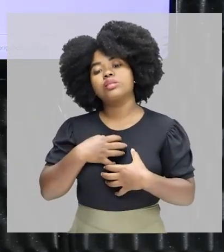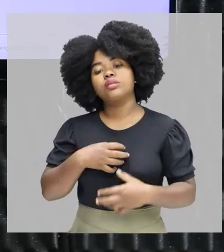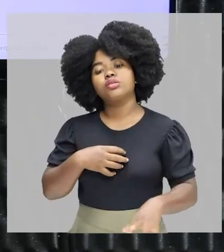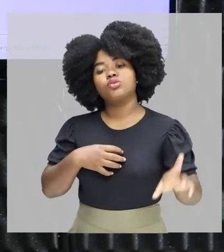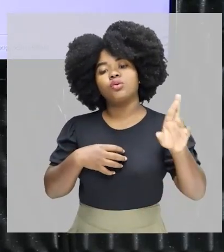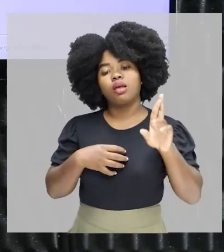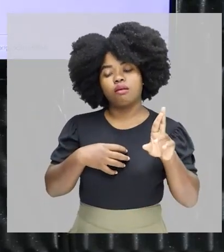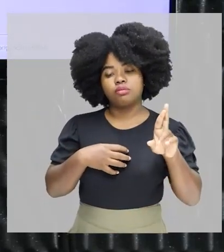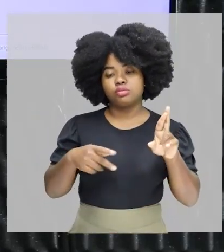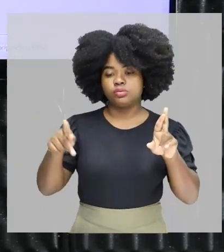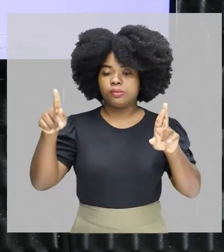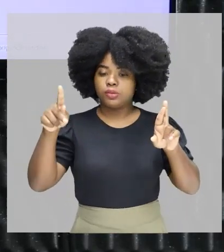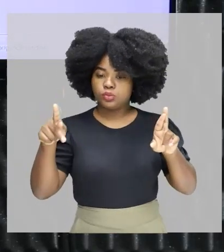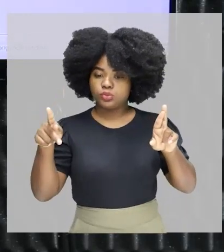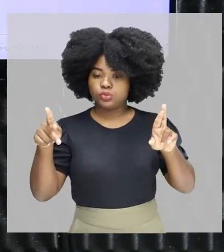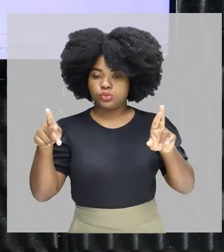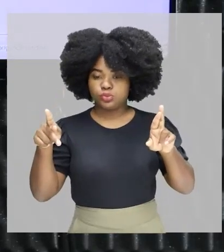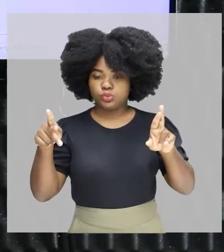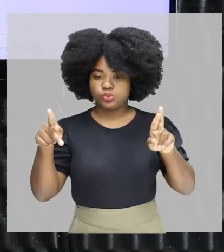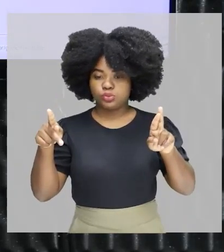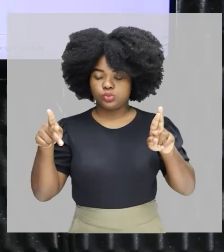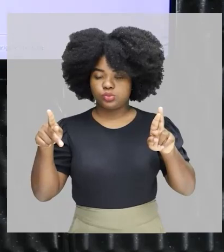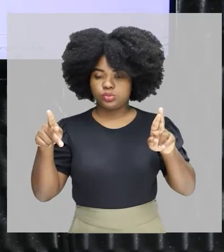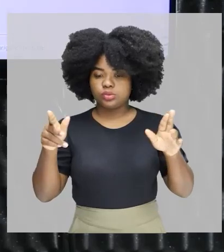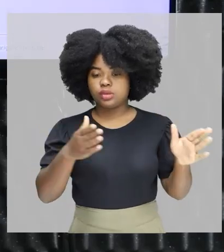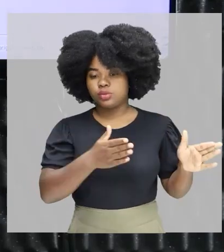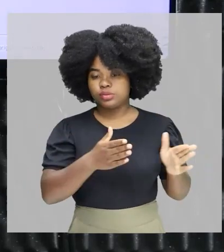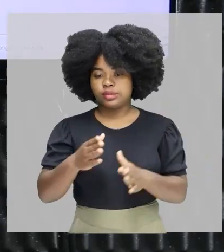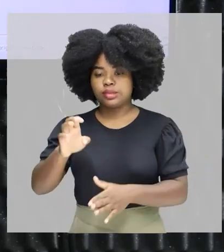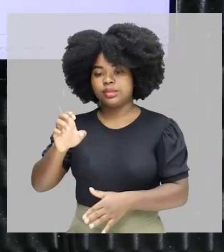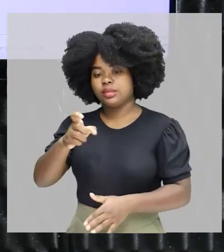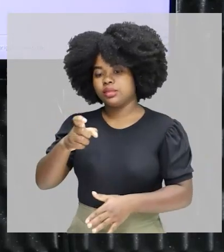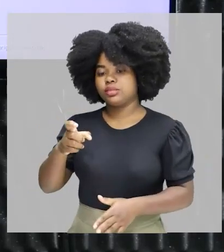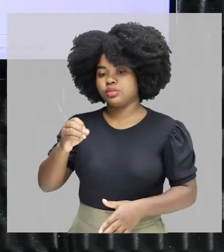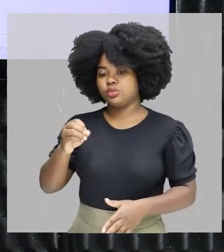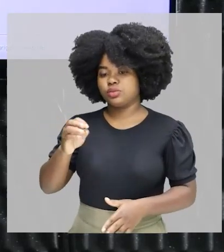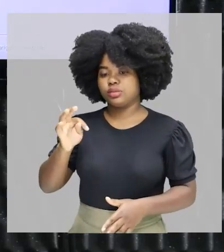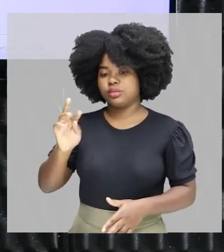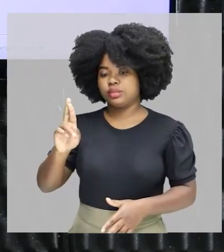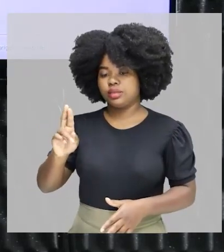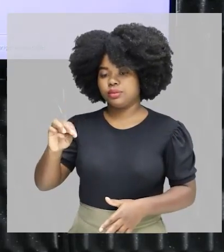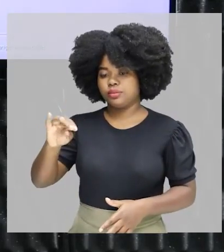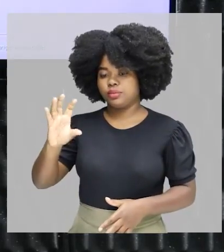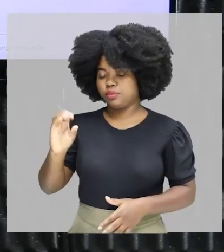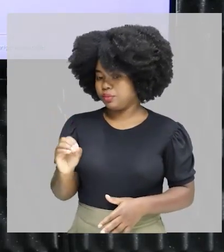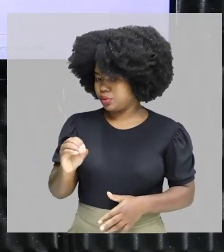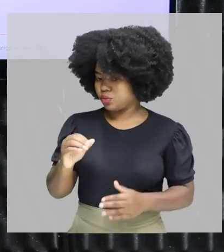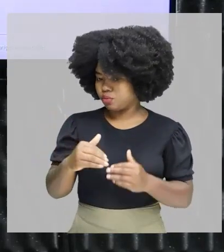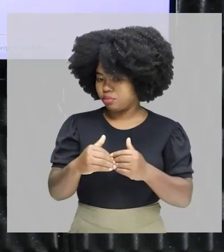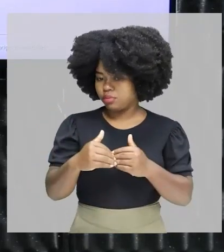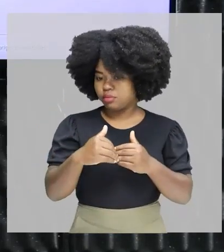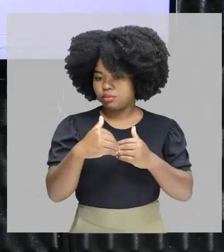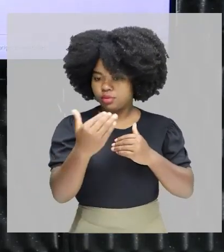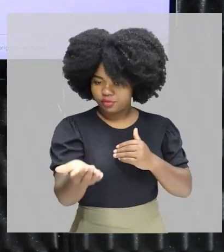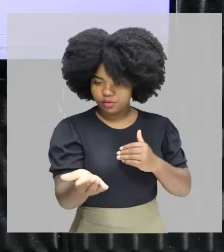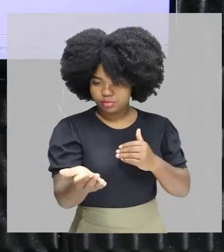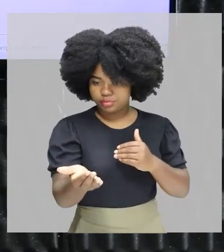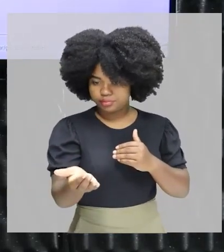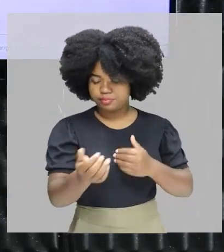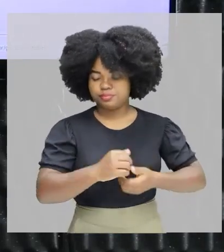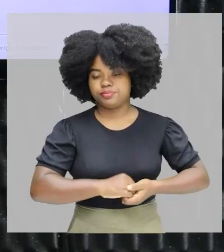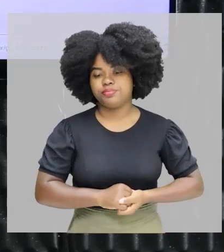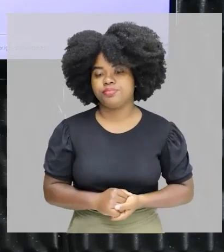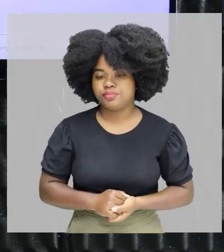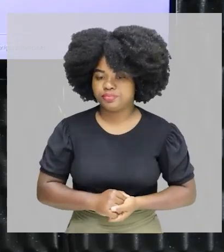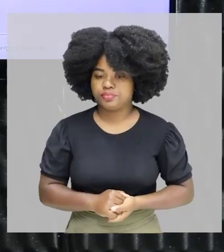reagente-produto, esse processo é um processo exotérmico, né? Esse detalhe é extremamente